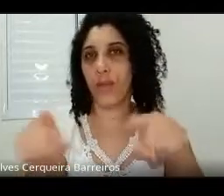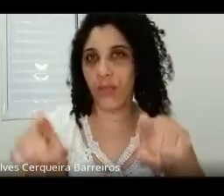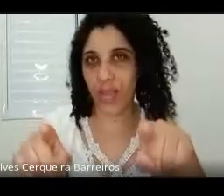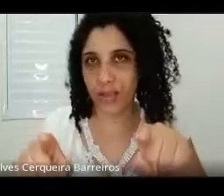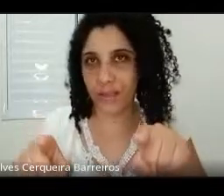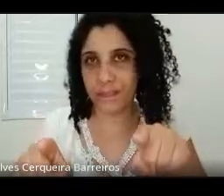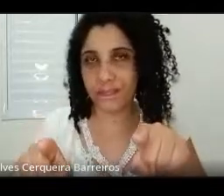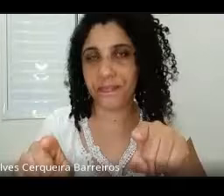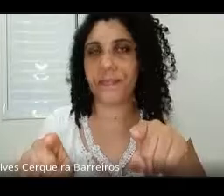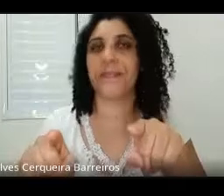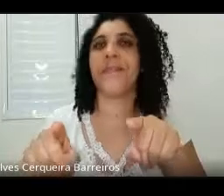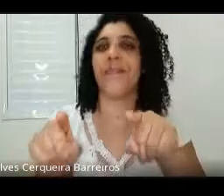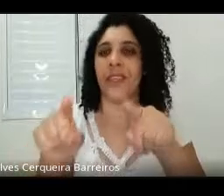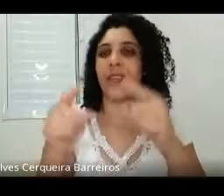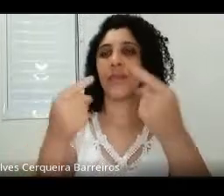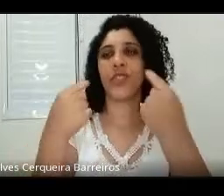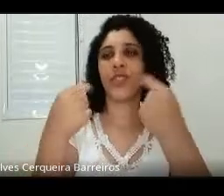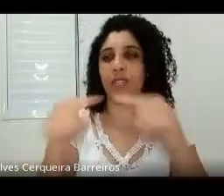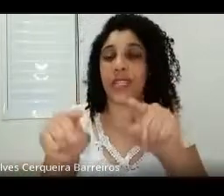provocar.